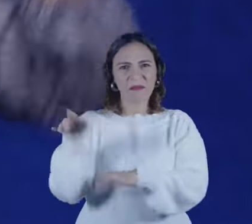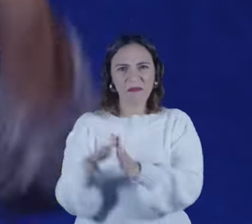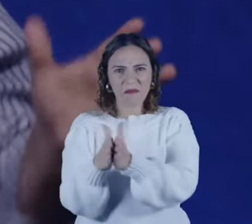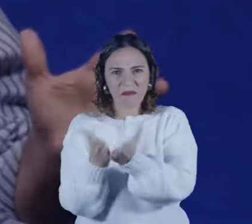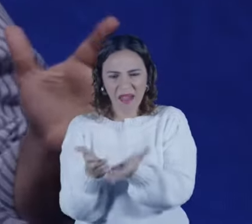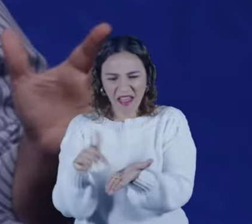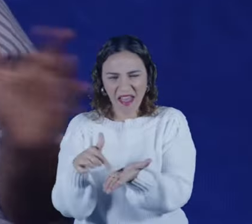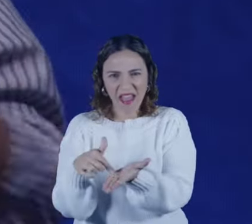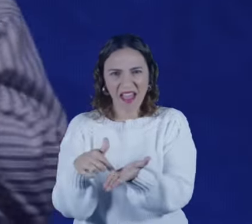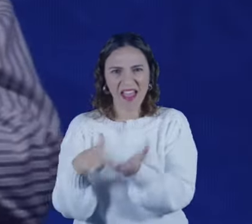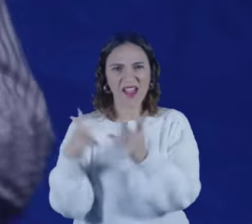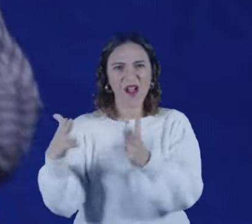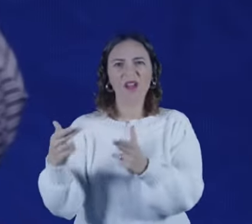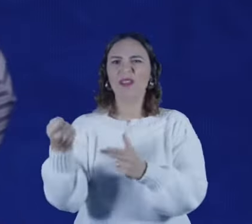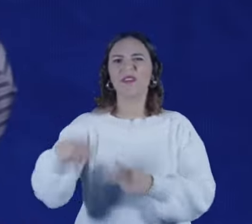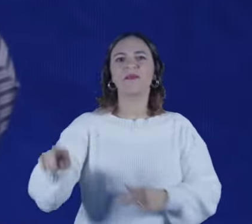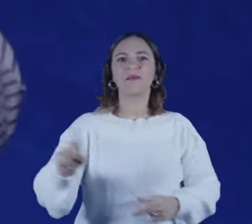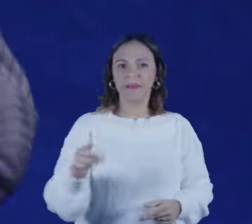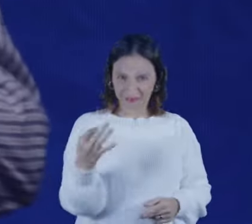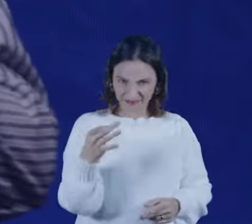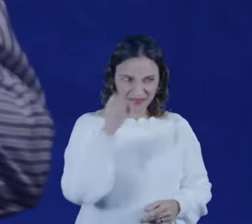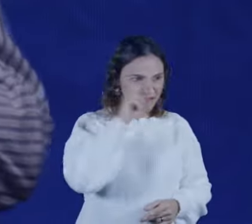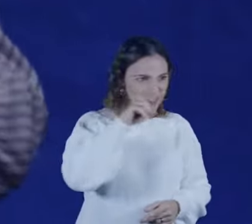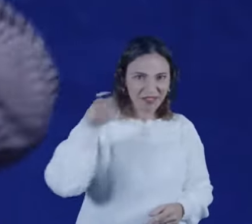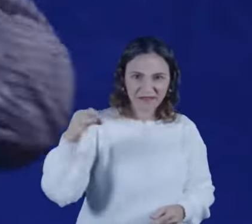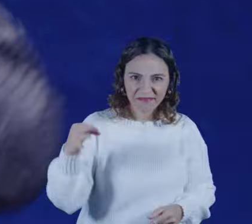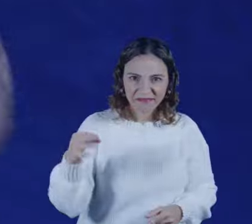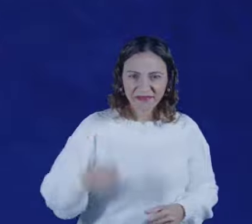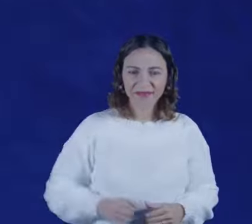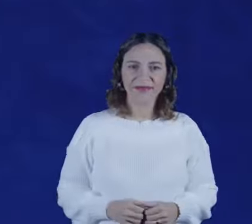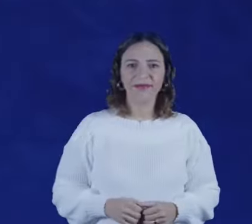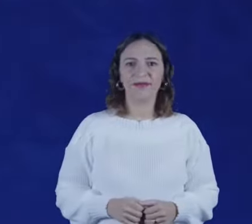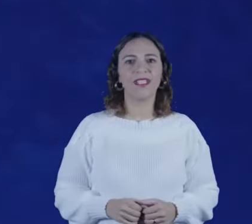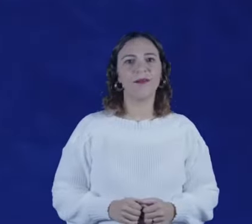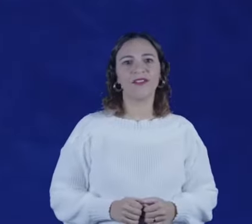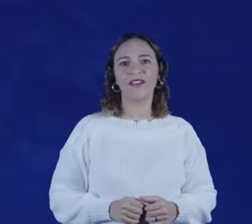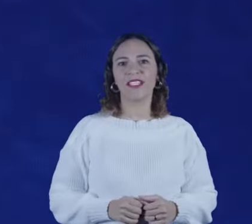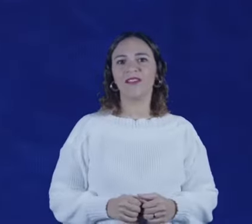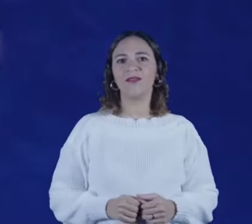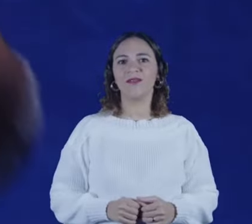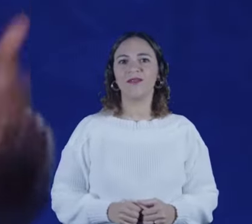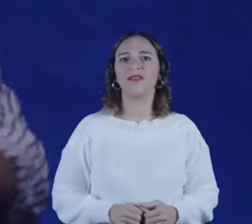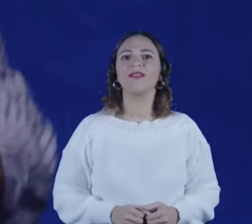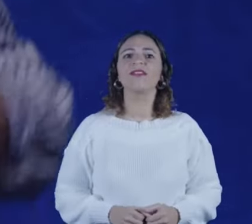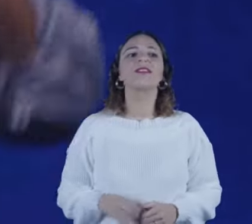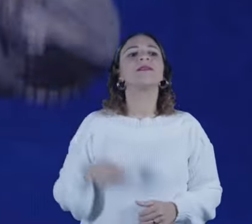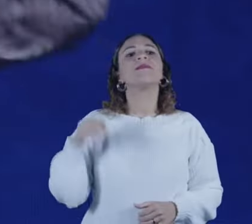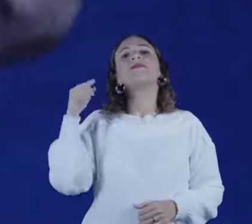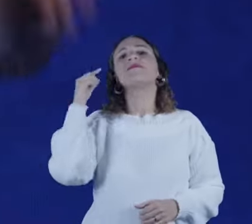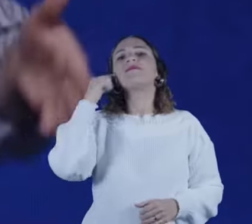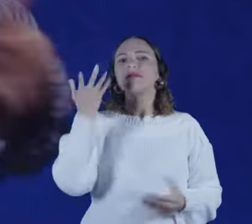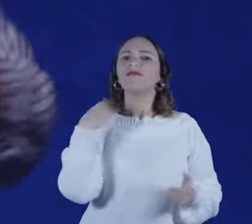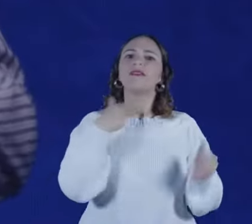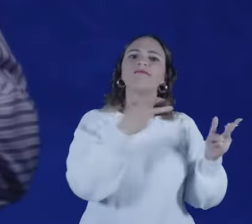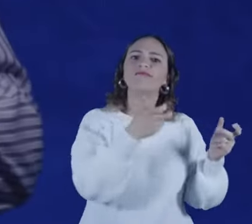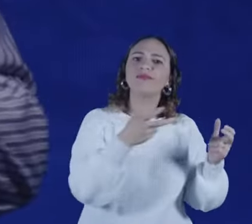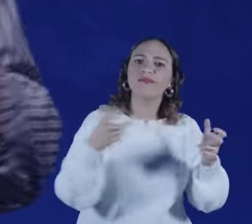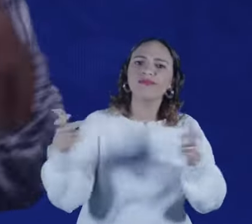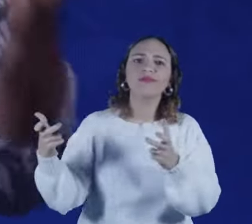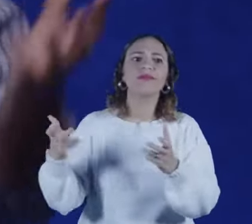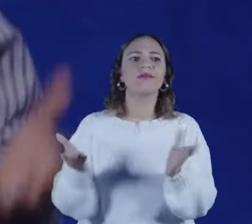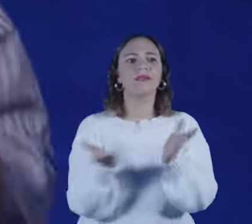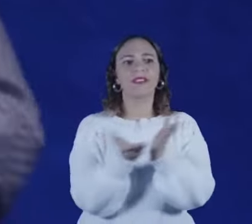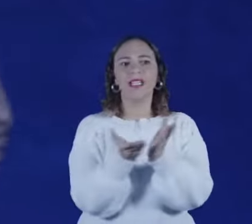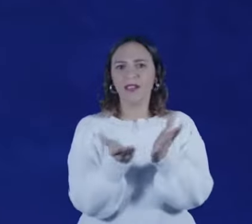Deus. Sim ou não? Hoje existem aqueles que abertamente contradizem a palavra, vão contra